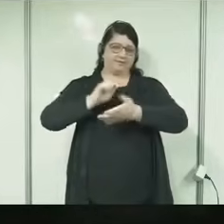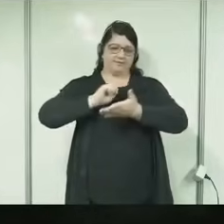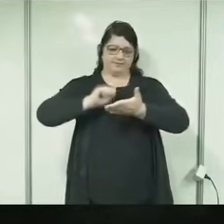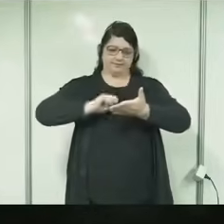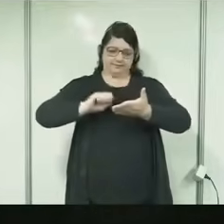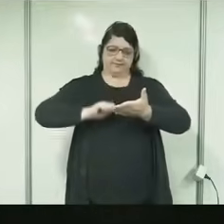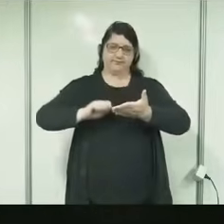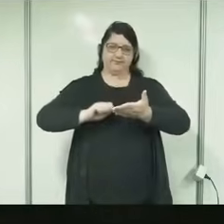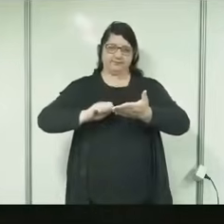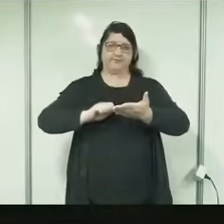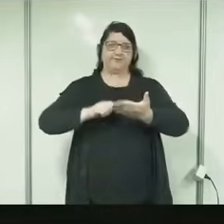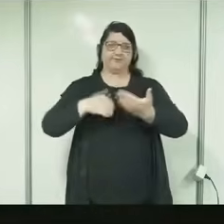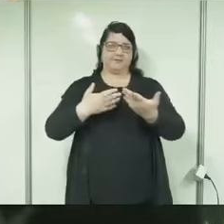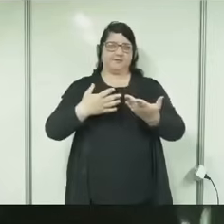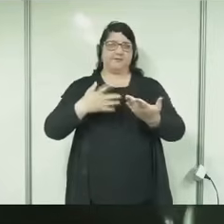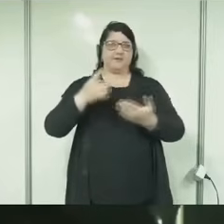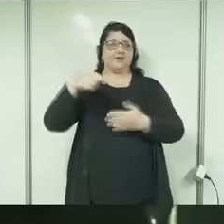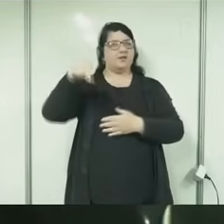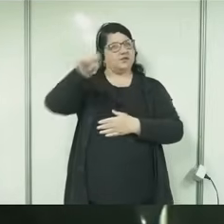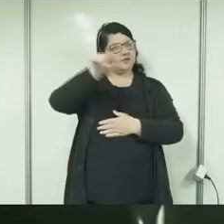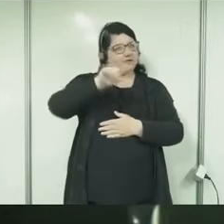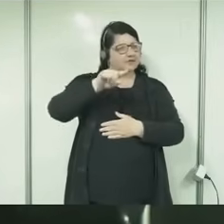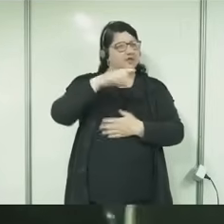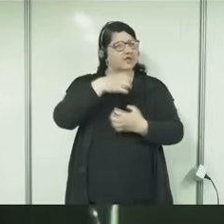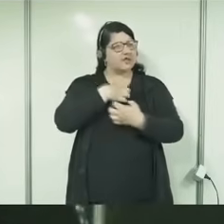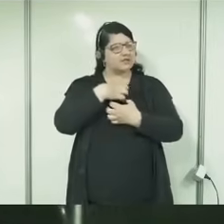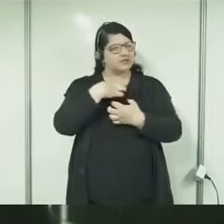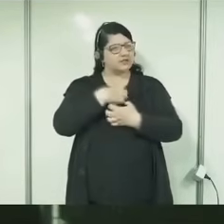Veja se alguém se sente assim.